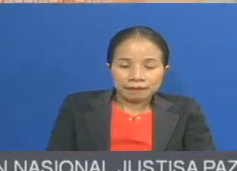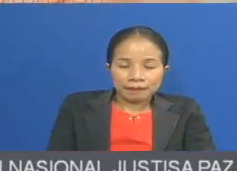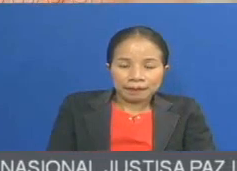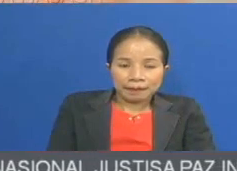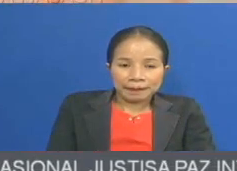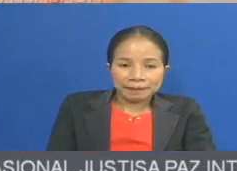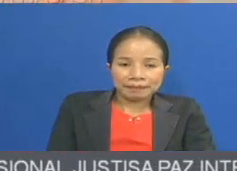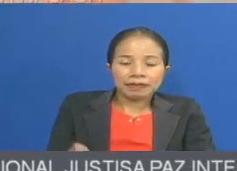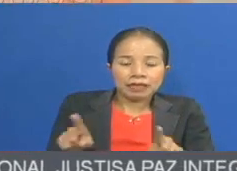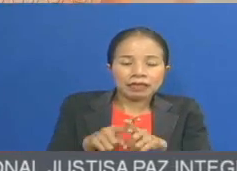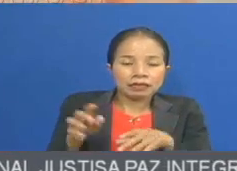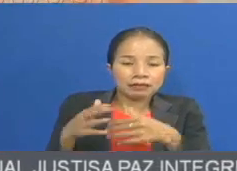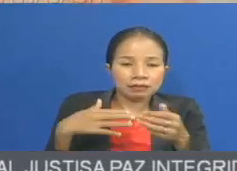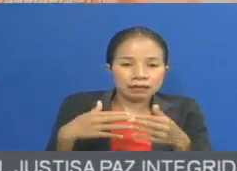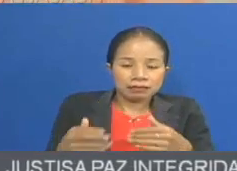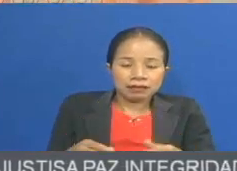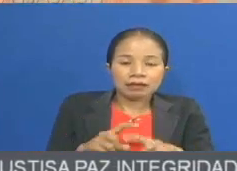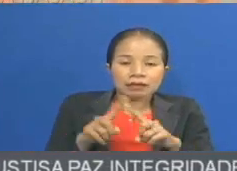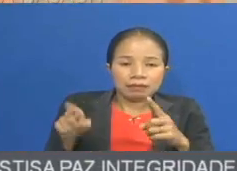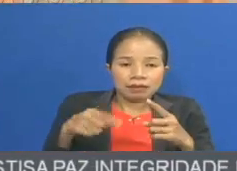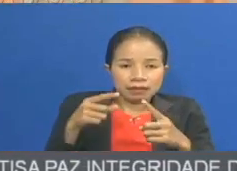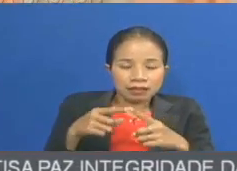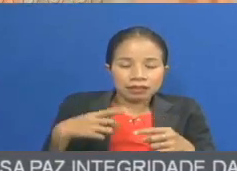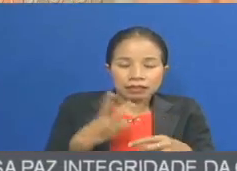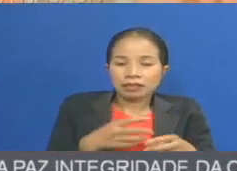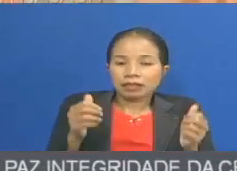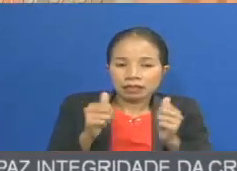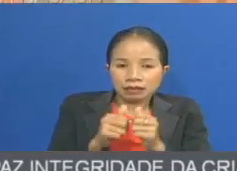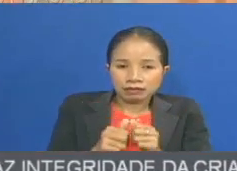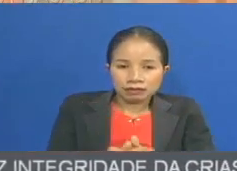Não é normal. Mas bem, vai ir a quantidade muito que está